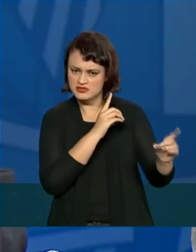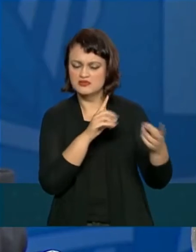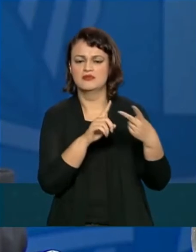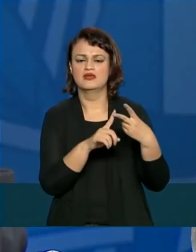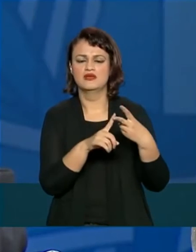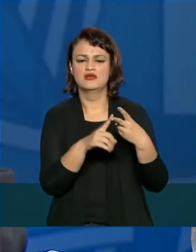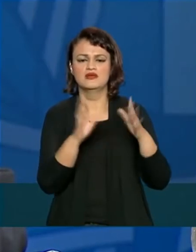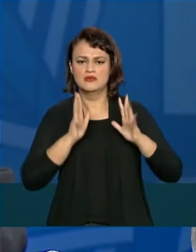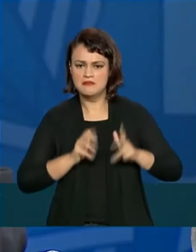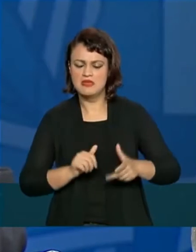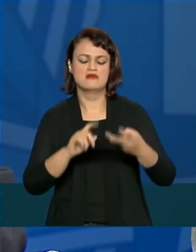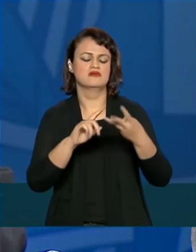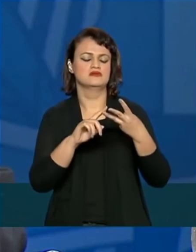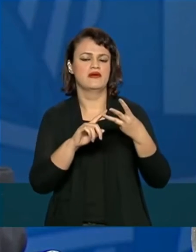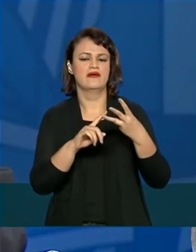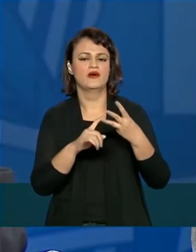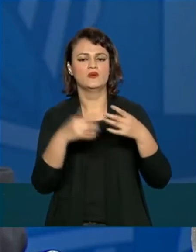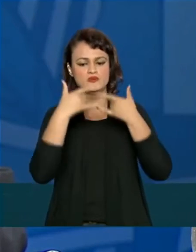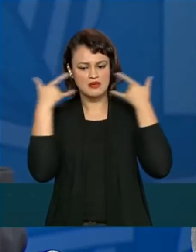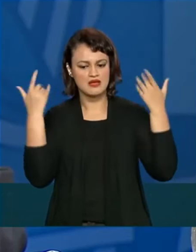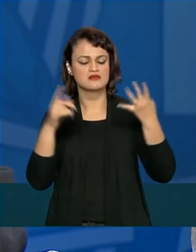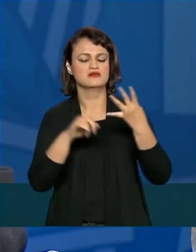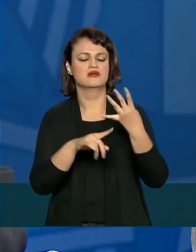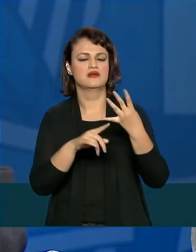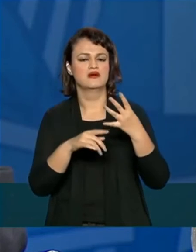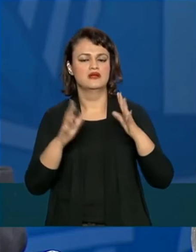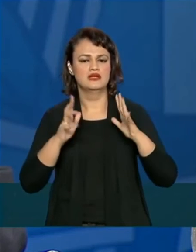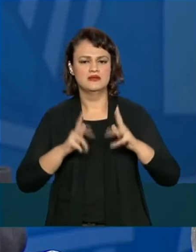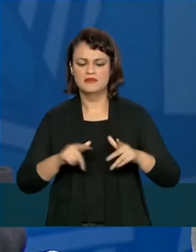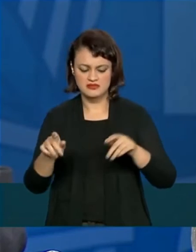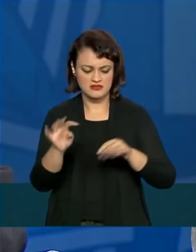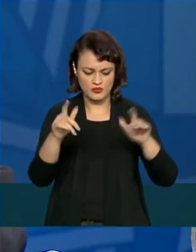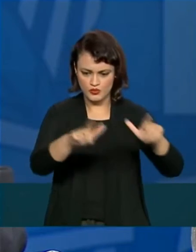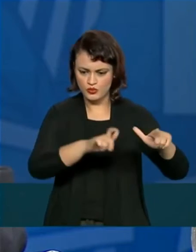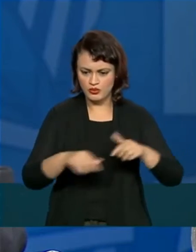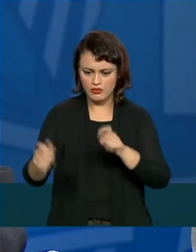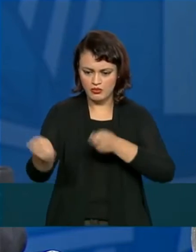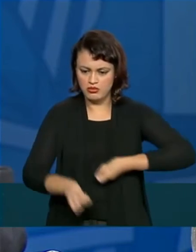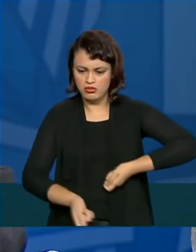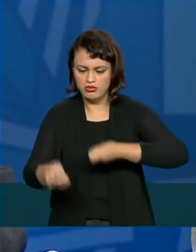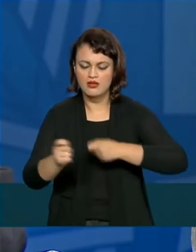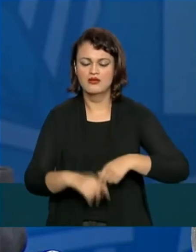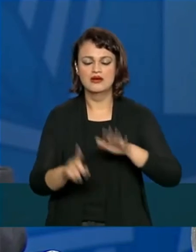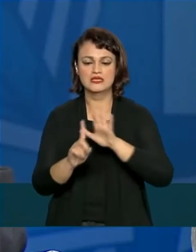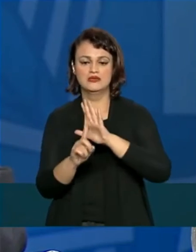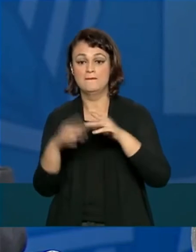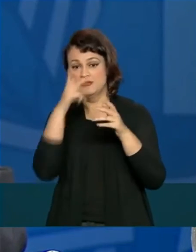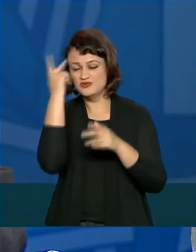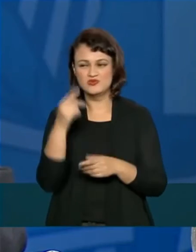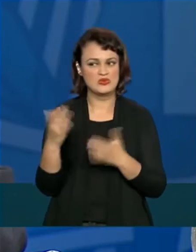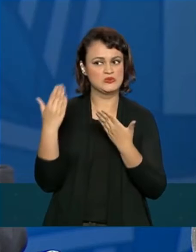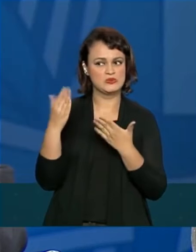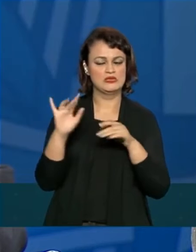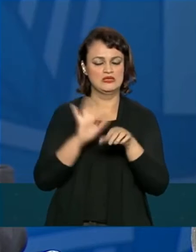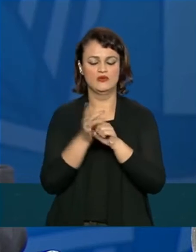respiratória e de higienização das mãos, uso de máscaras, limpeza e desinfecção de ambientes e isolamento domiciliar de casos suspeitos e